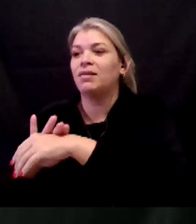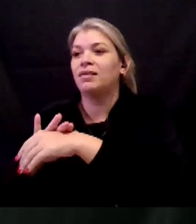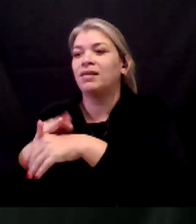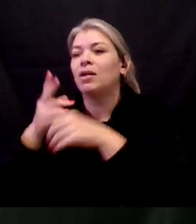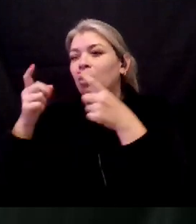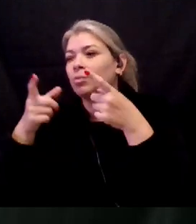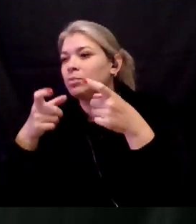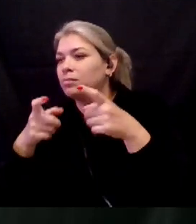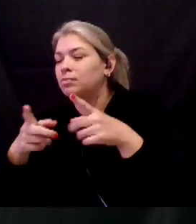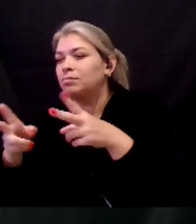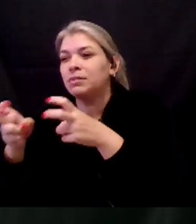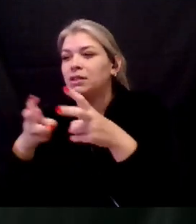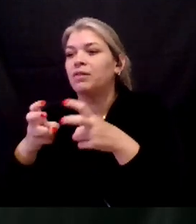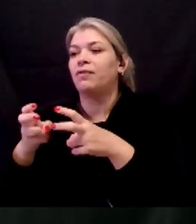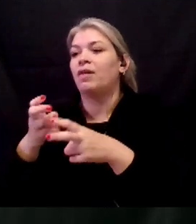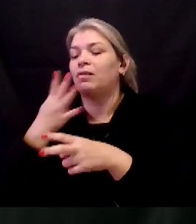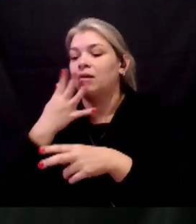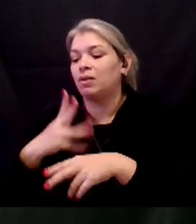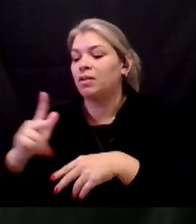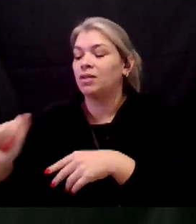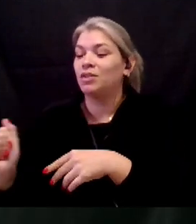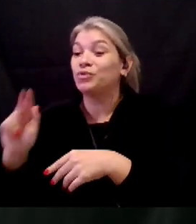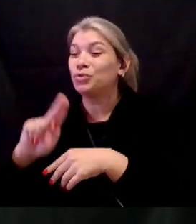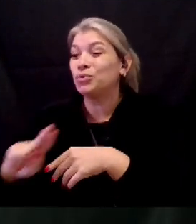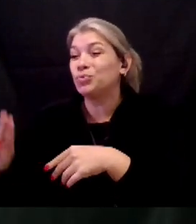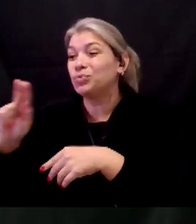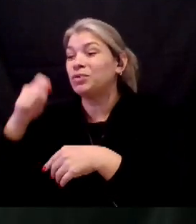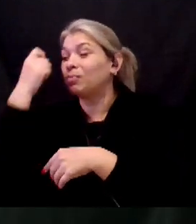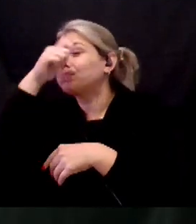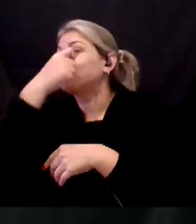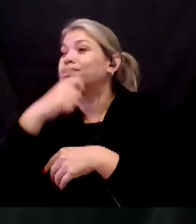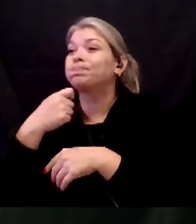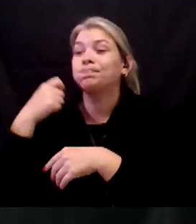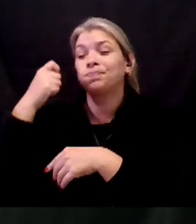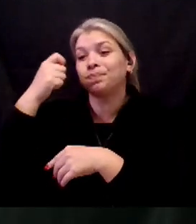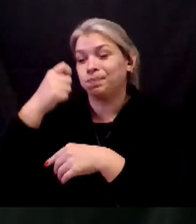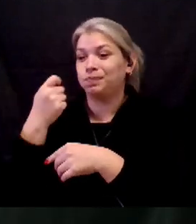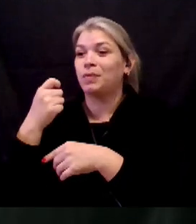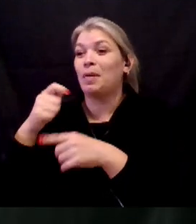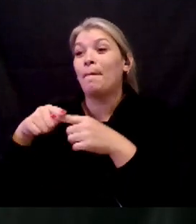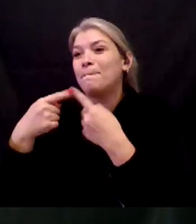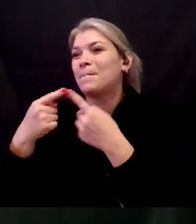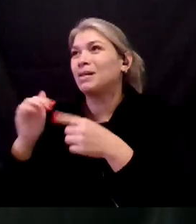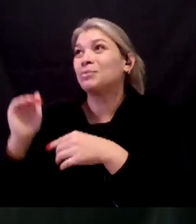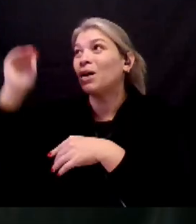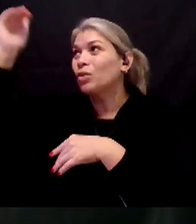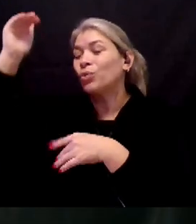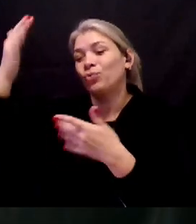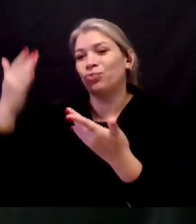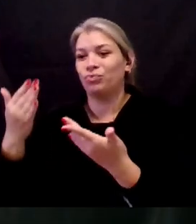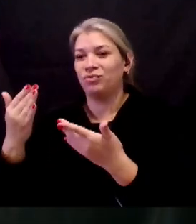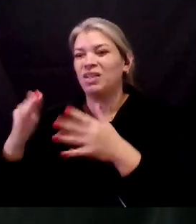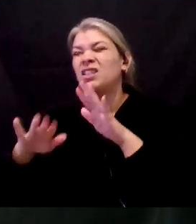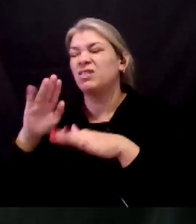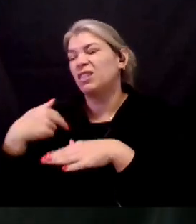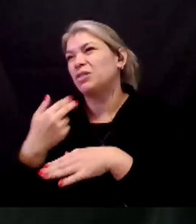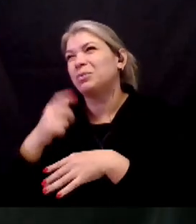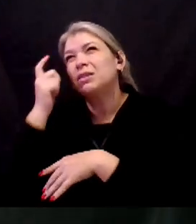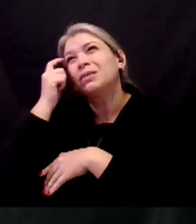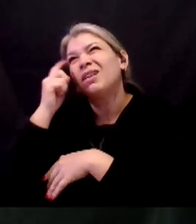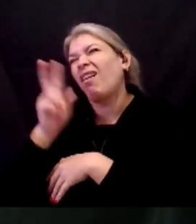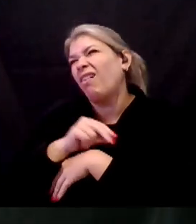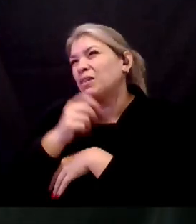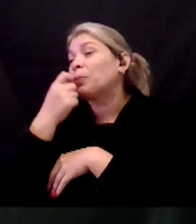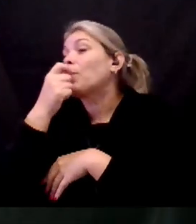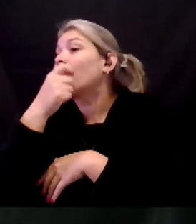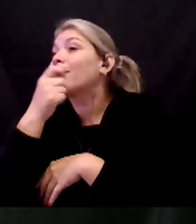utilizam cosméticos inadequados para a idade? Porque às vezes a gente fala assim, mas é só um batonzinho, né, é só um pozinho, ou então